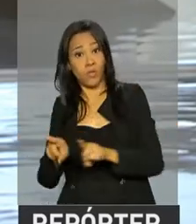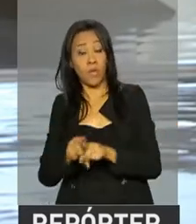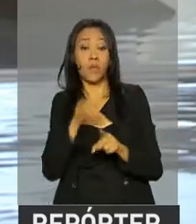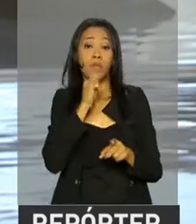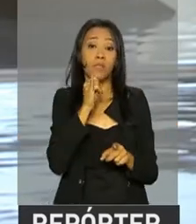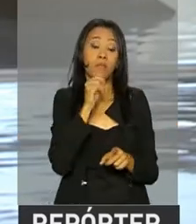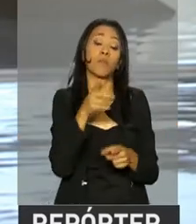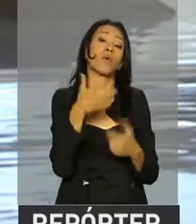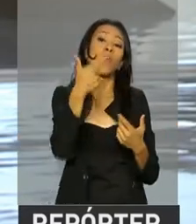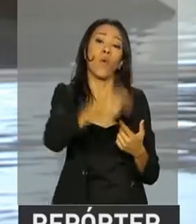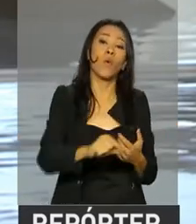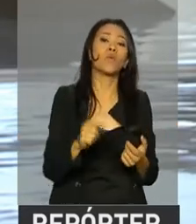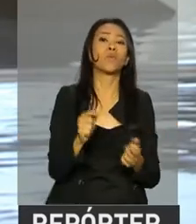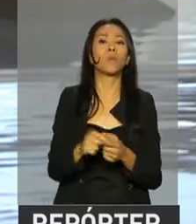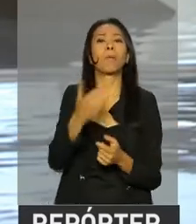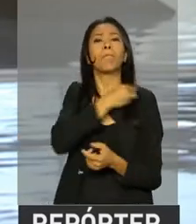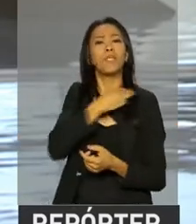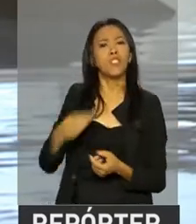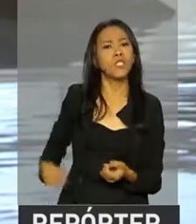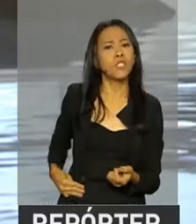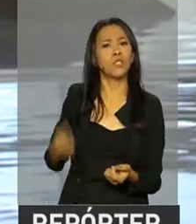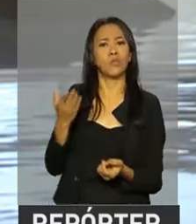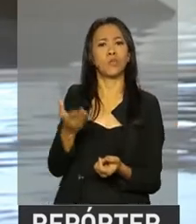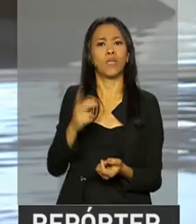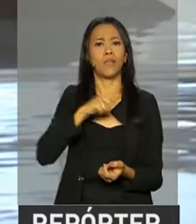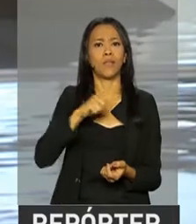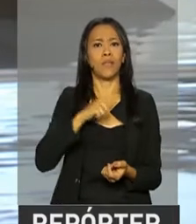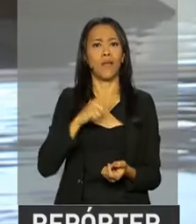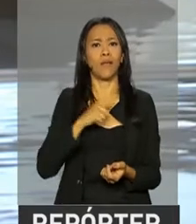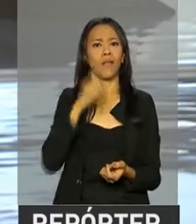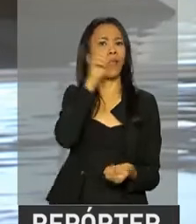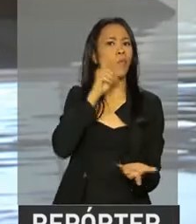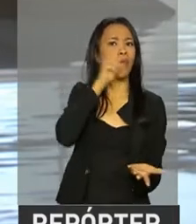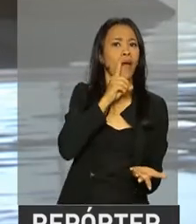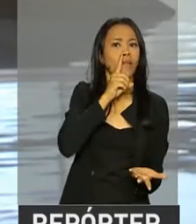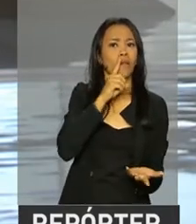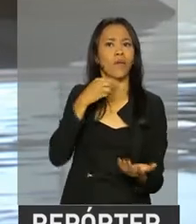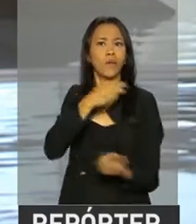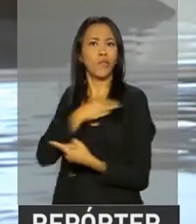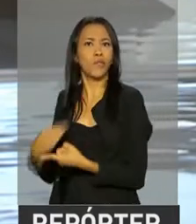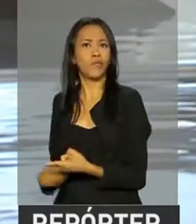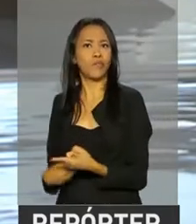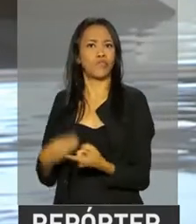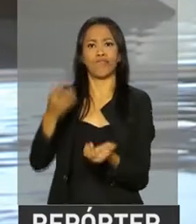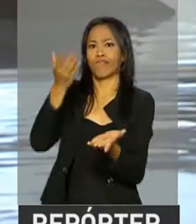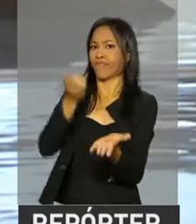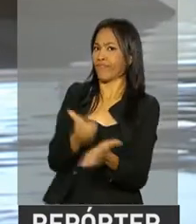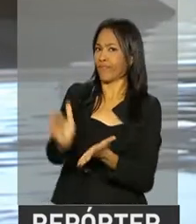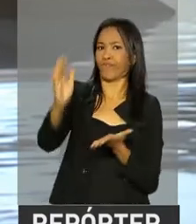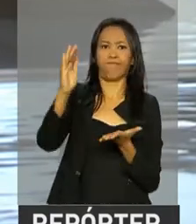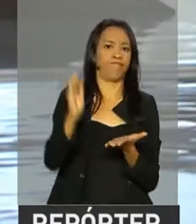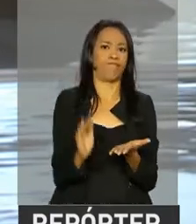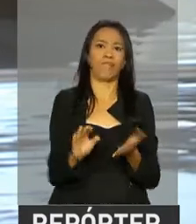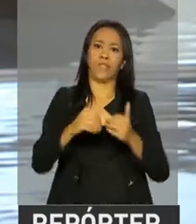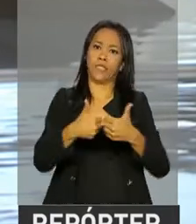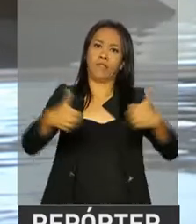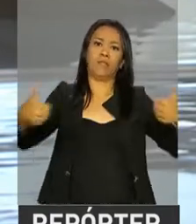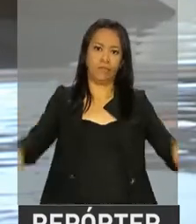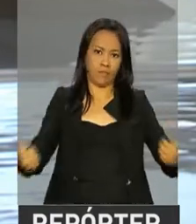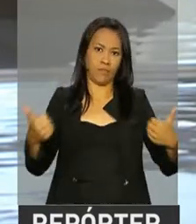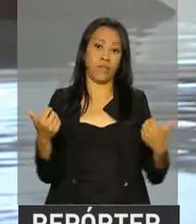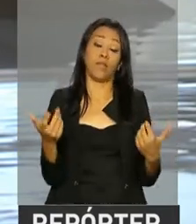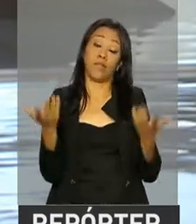temporariamente ministros do governo que tem mandato parlamentar para justamente reforçar as articulações políticas